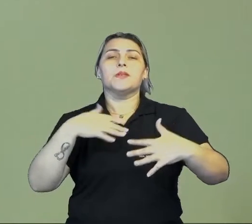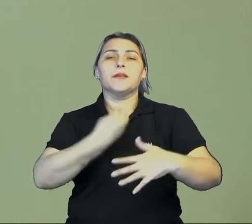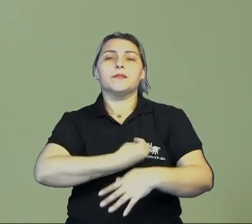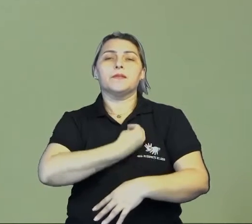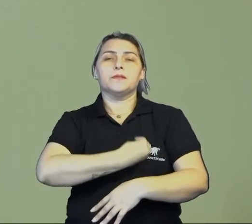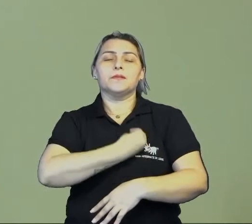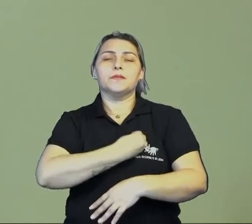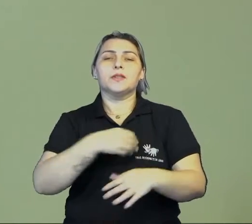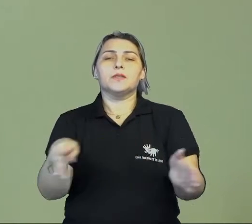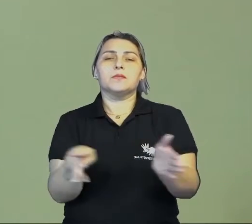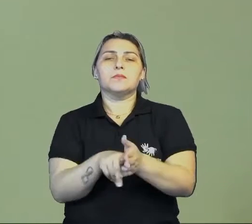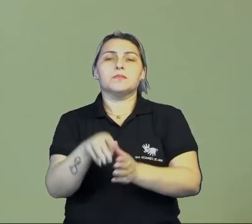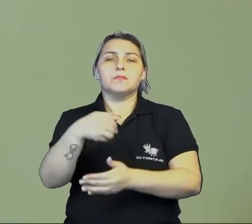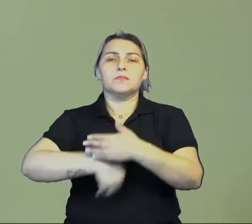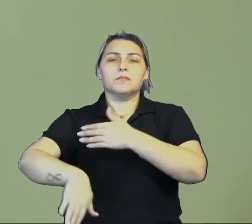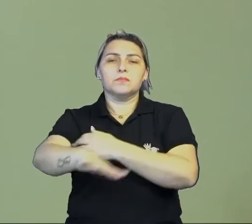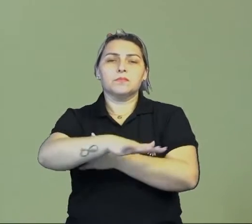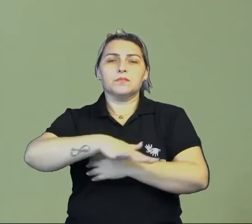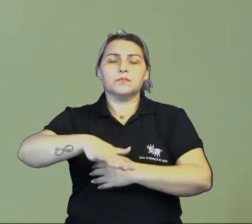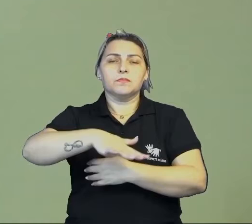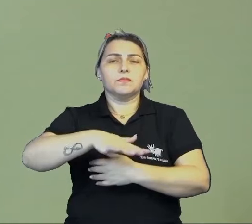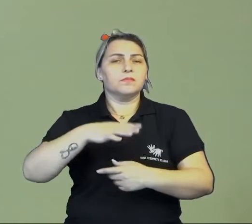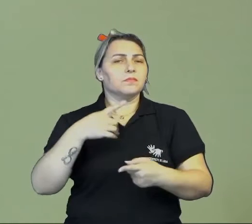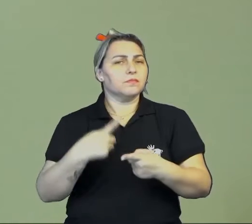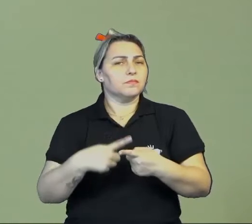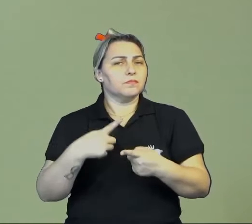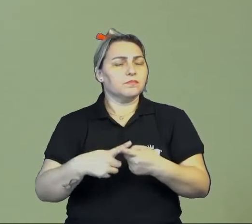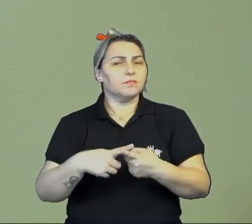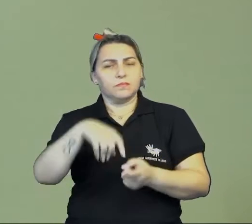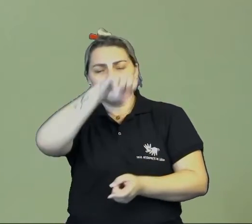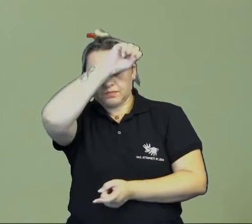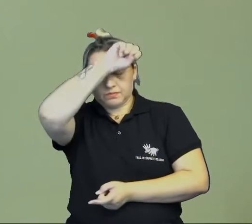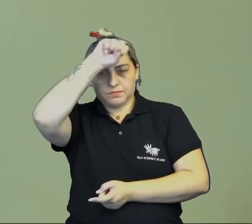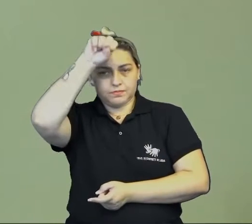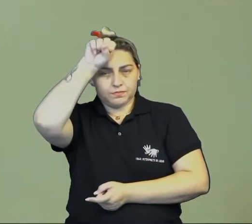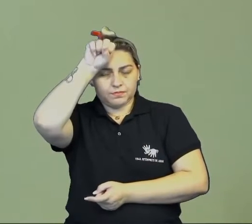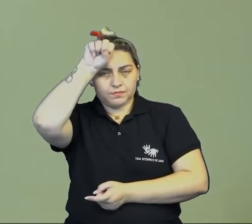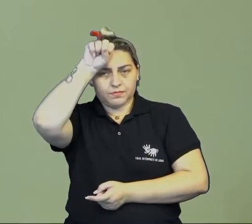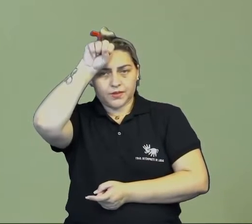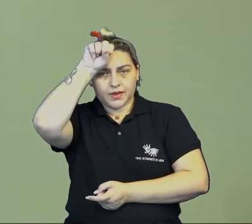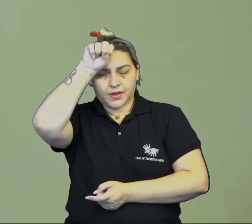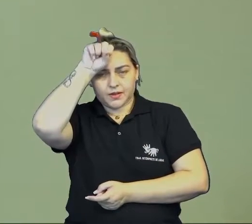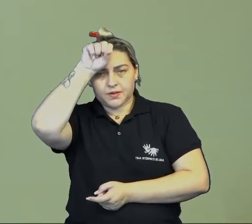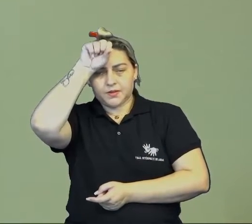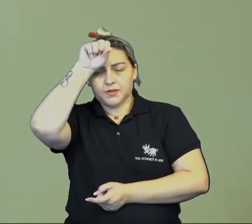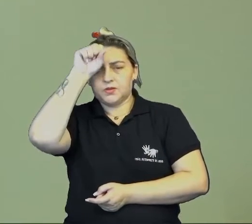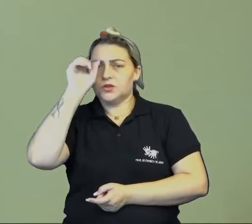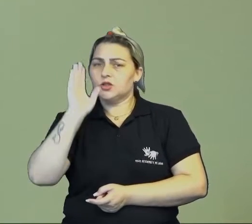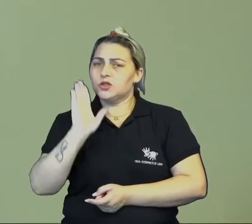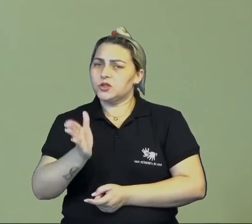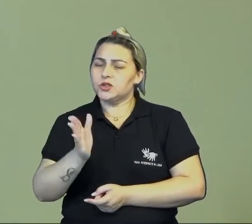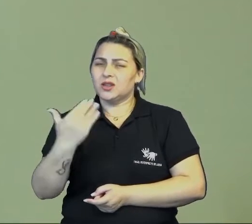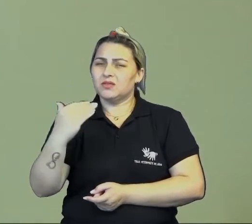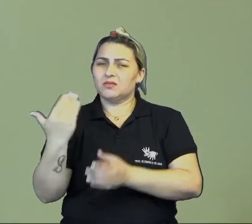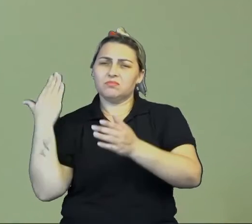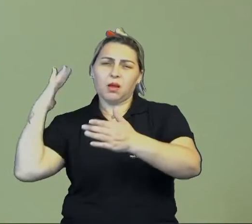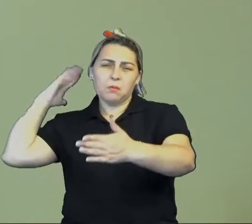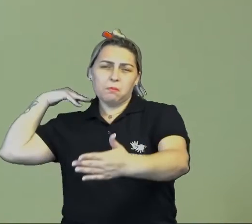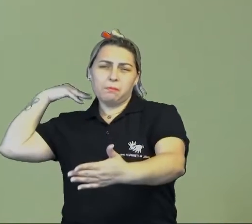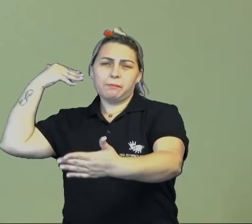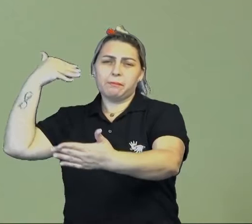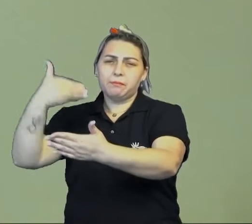vida em sociedade. E por que a sociologia ela não surgiu? Por que ela já não era uma ciência, por